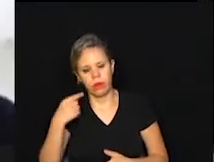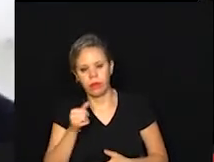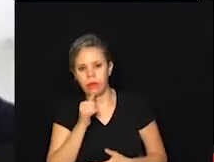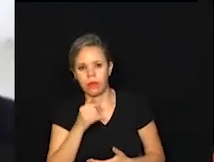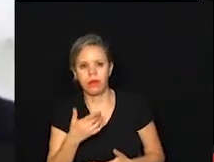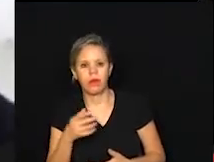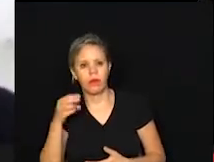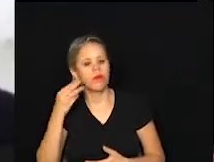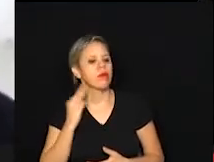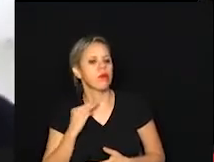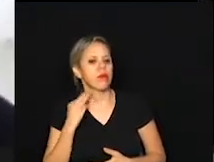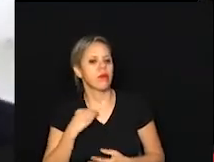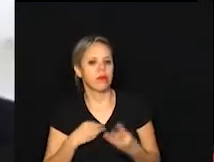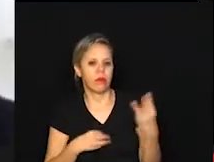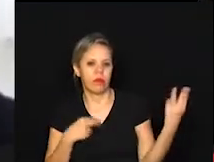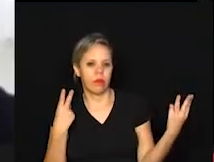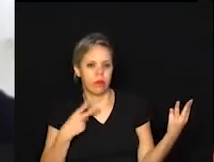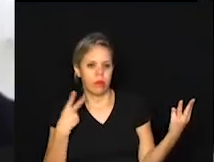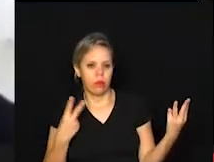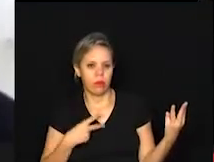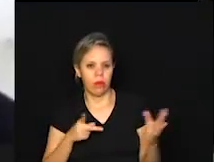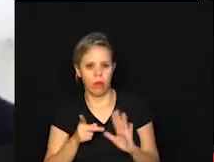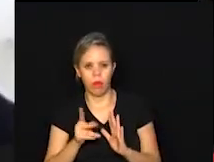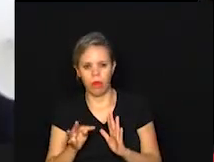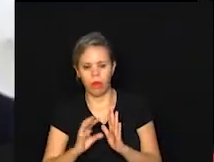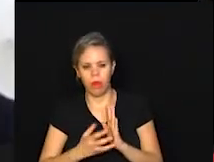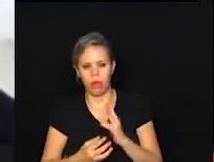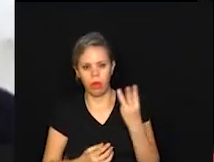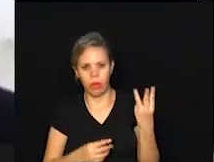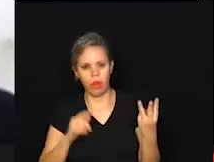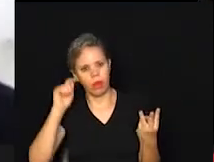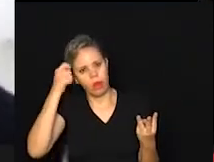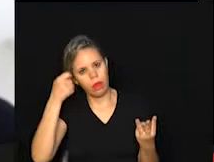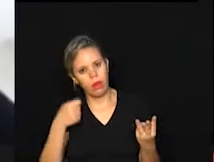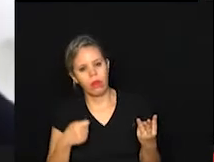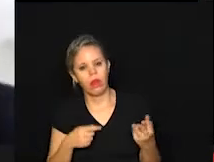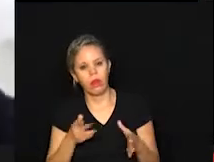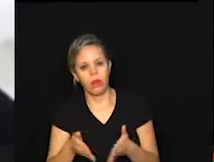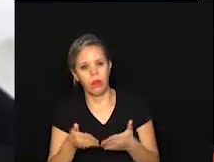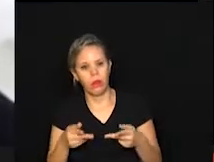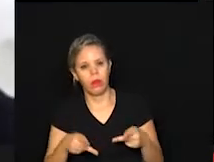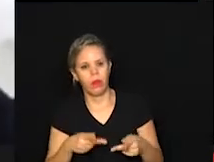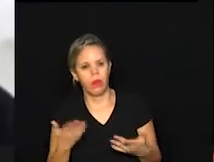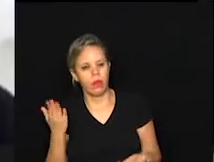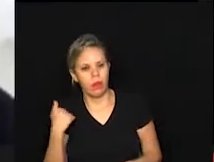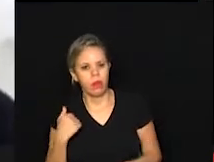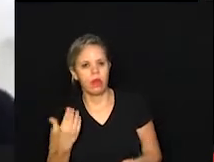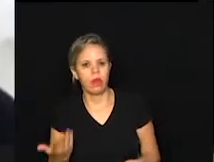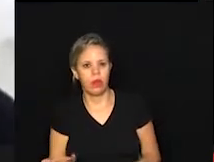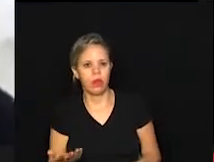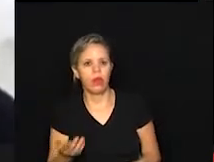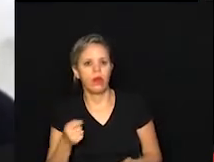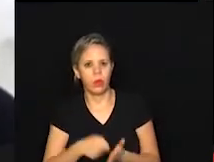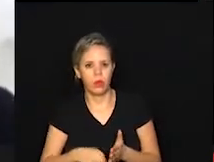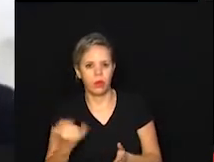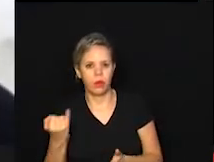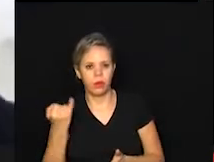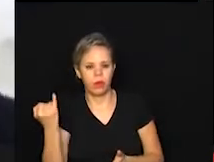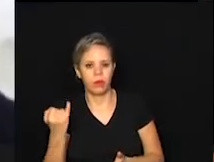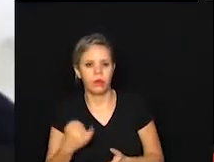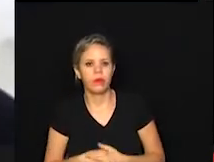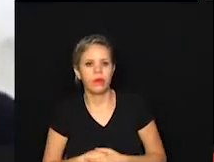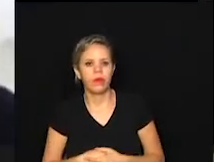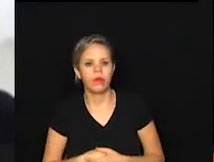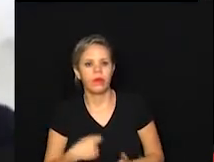do Cecílio, são os 3 vereadores da bancada petista, 3 negros, 3 periféricos. Então a gente sabe o quanto essa pauta é importantíssima.